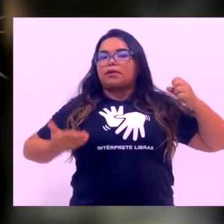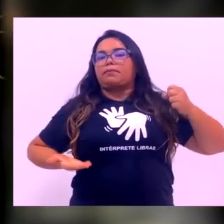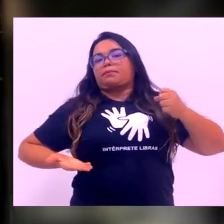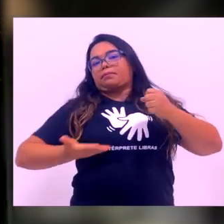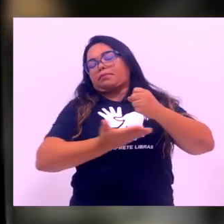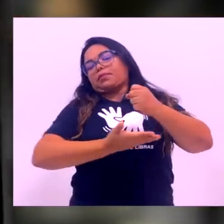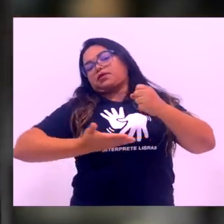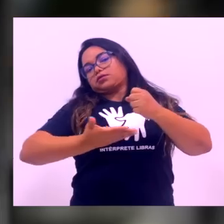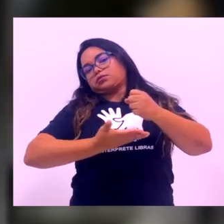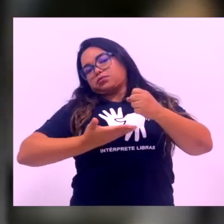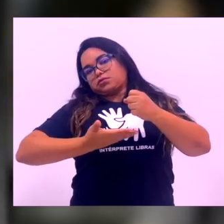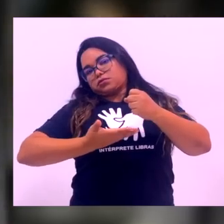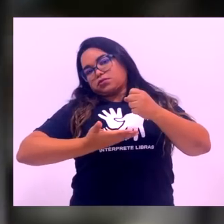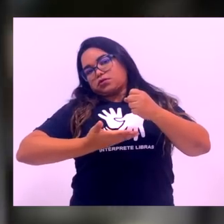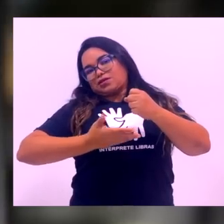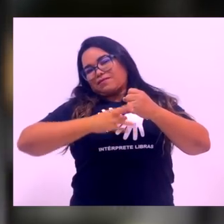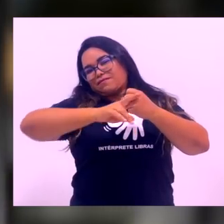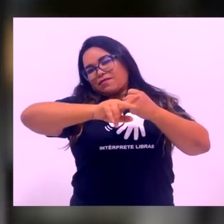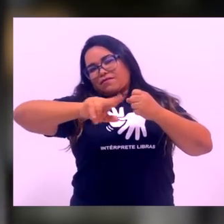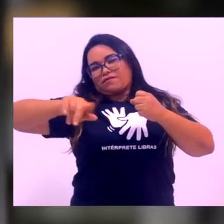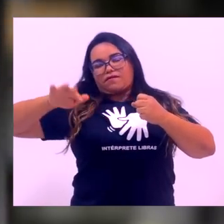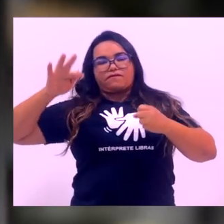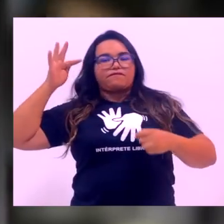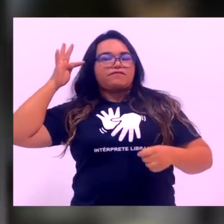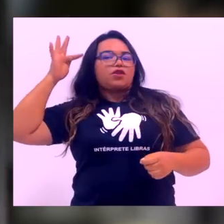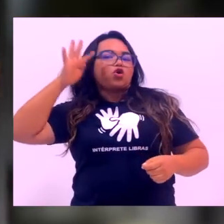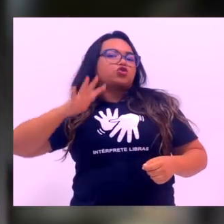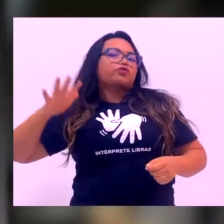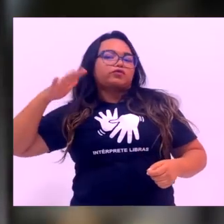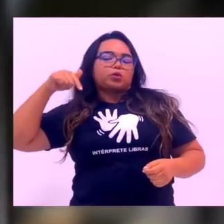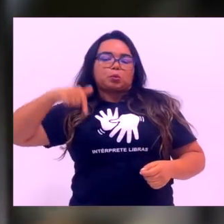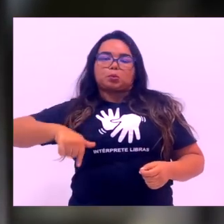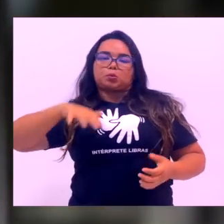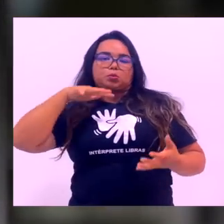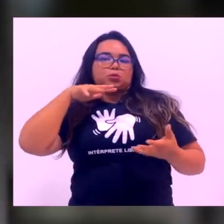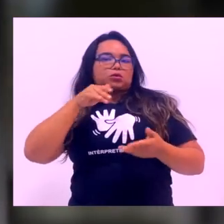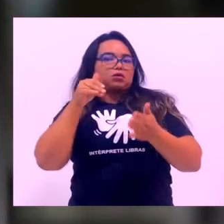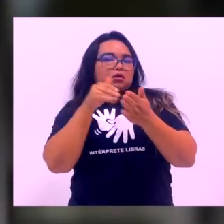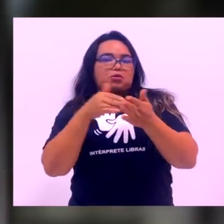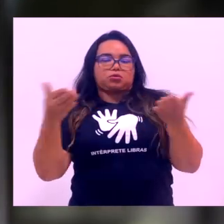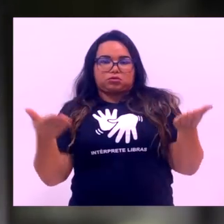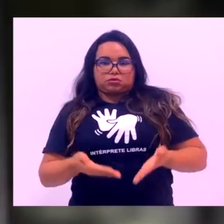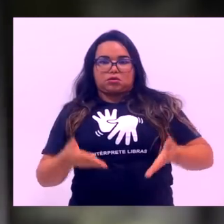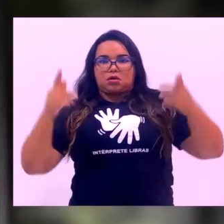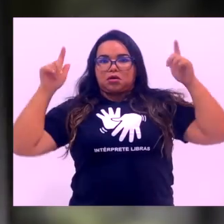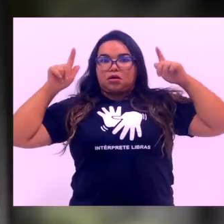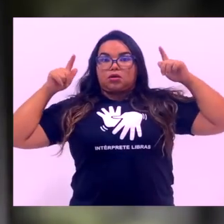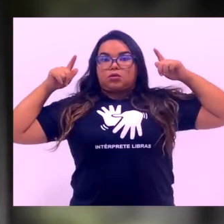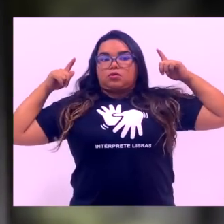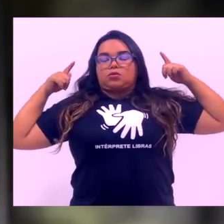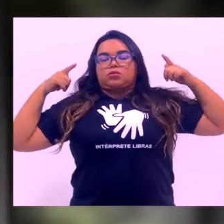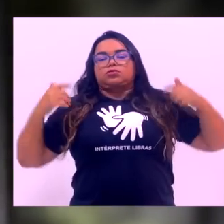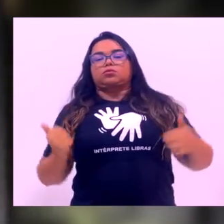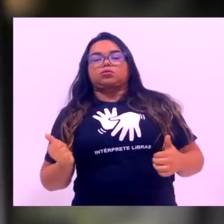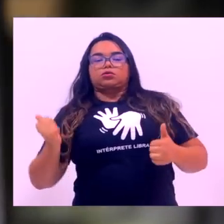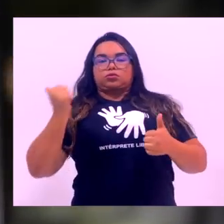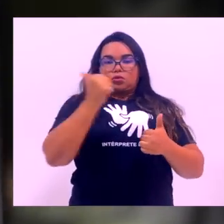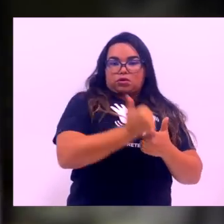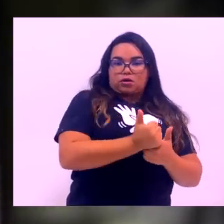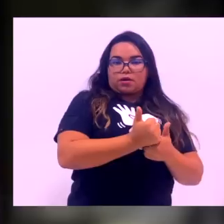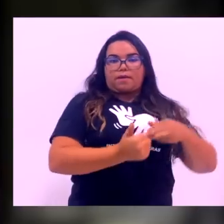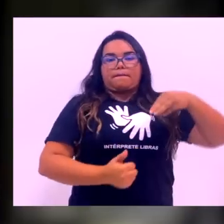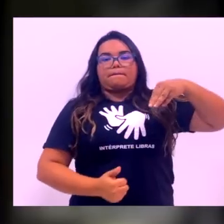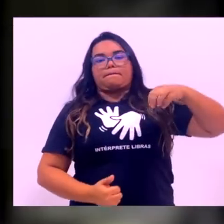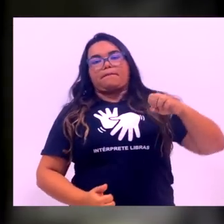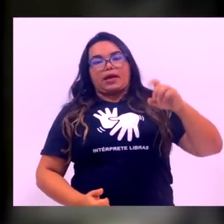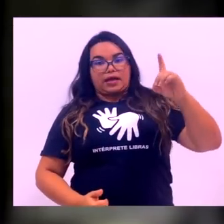a maior base para muitas filosofias do mundo hoje. Então, os gregos vieram